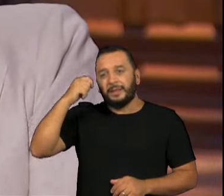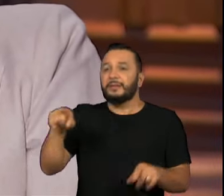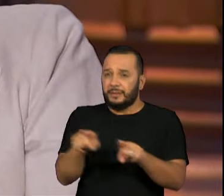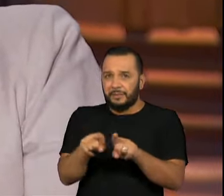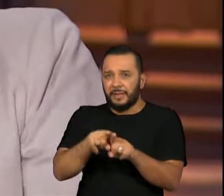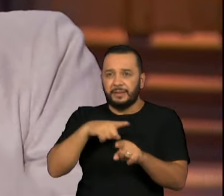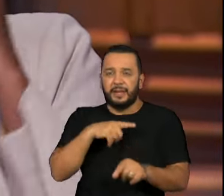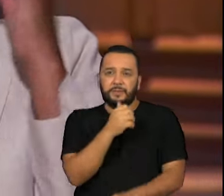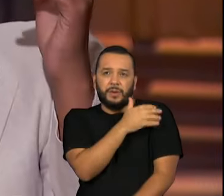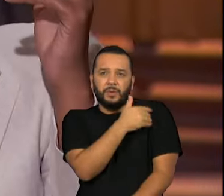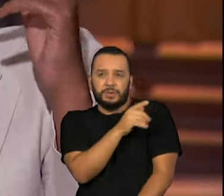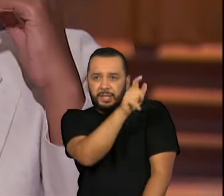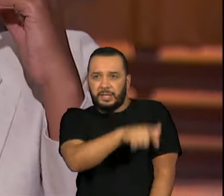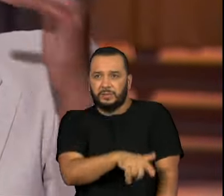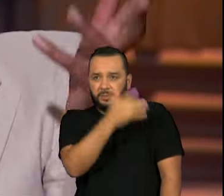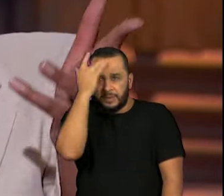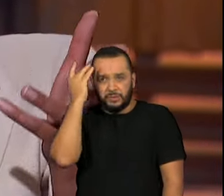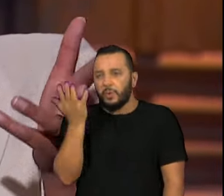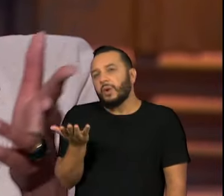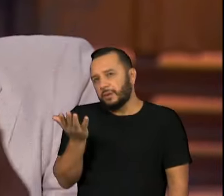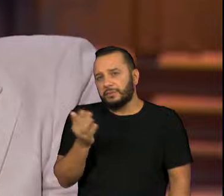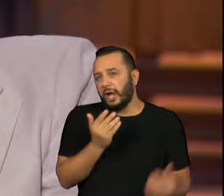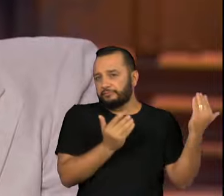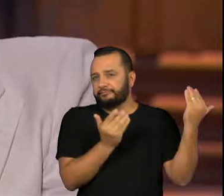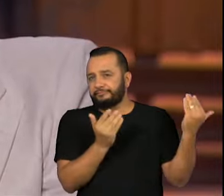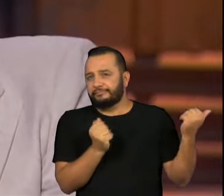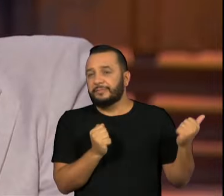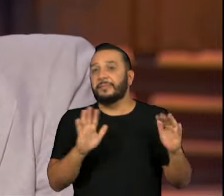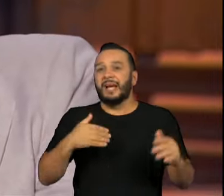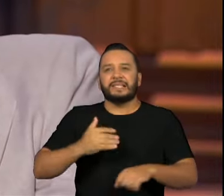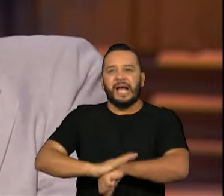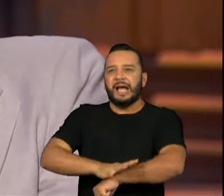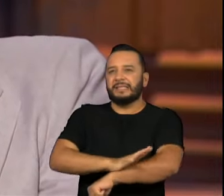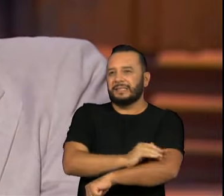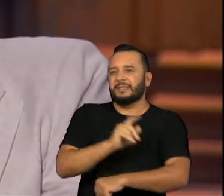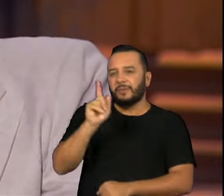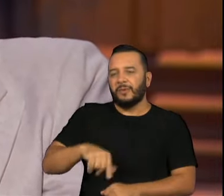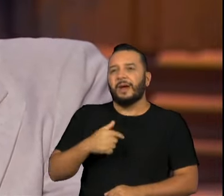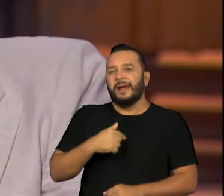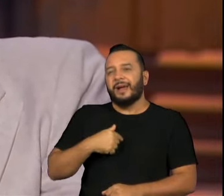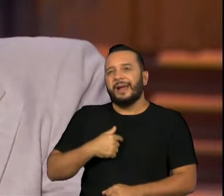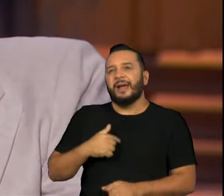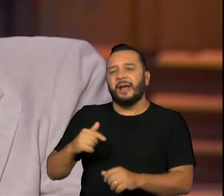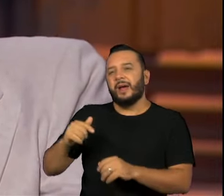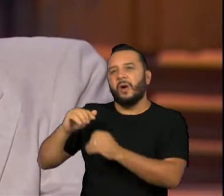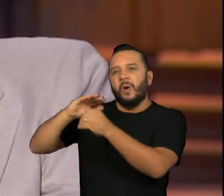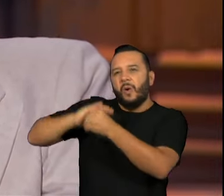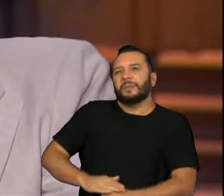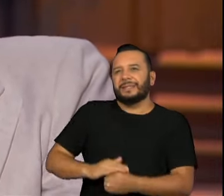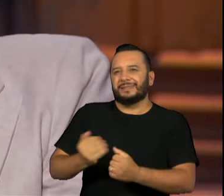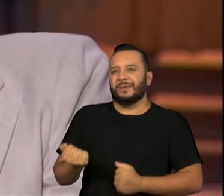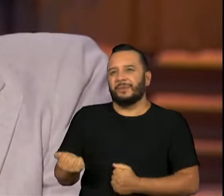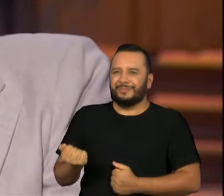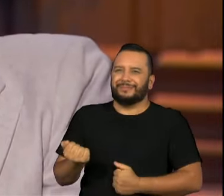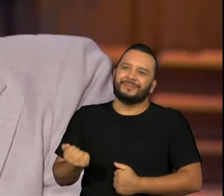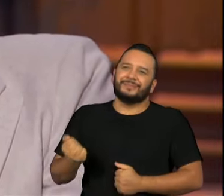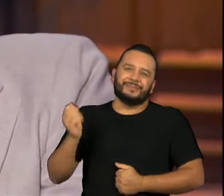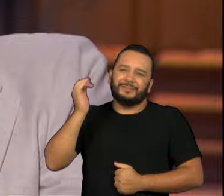contra outra pessoa uma ideia uma pré-concebida agora racismo é um sistema de a pressão acho que as pessoas têm dificuldade de entender